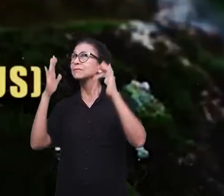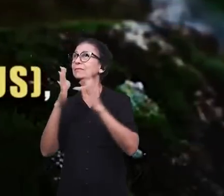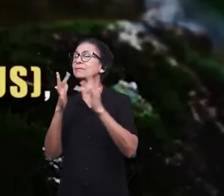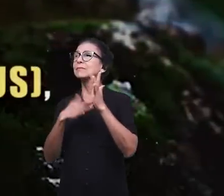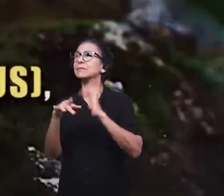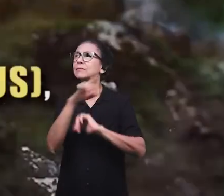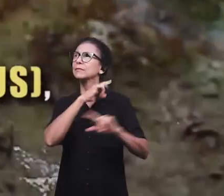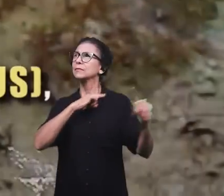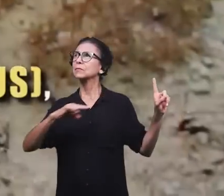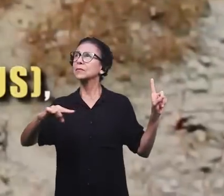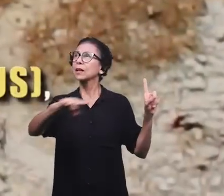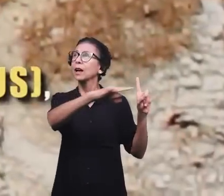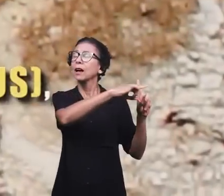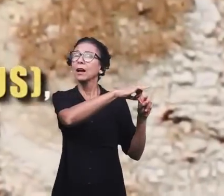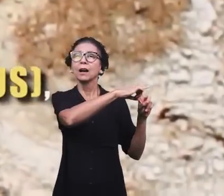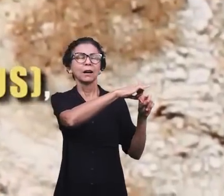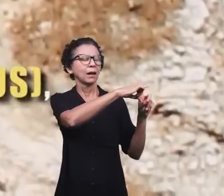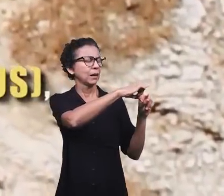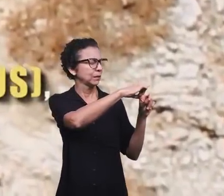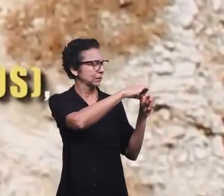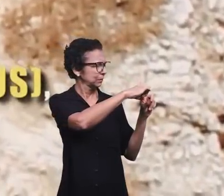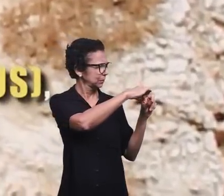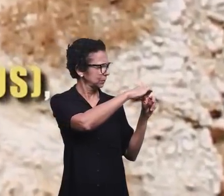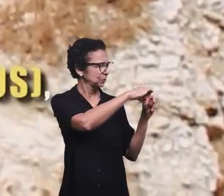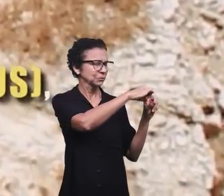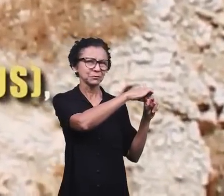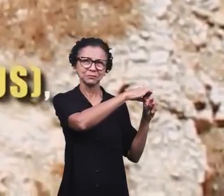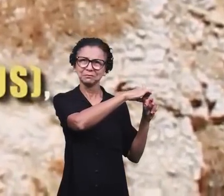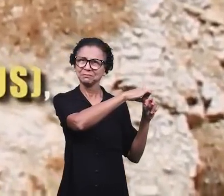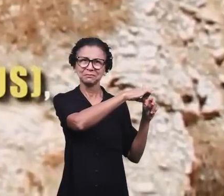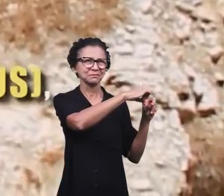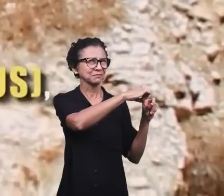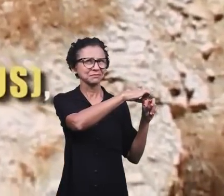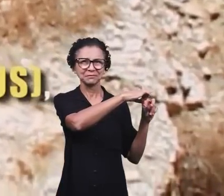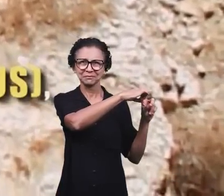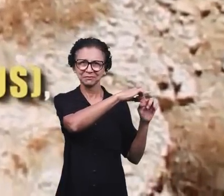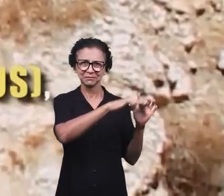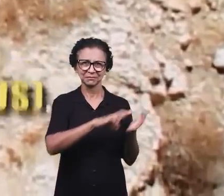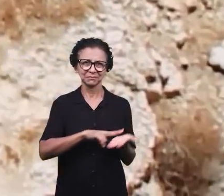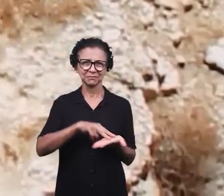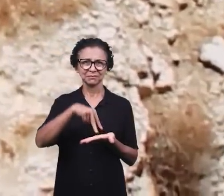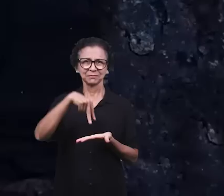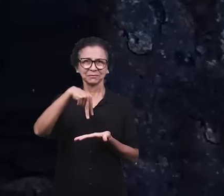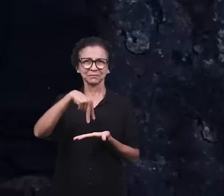Jesus. Que foi morto ali na cruz.